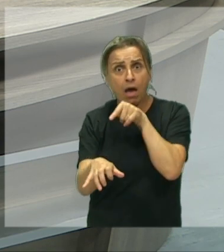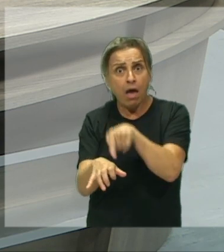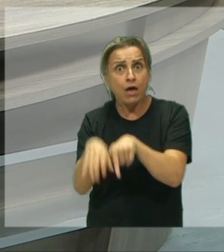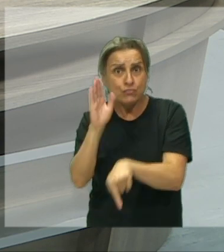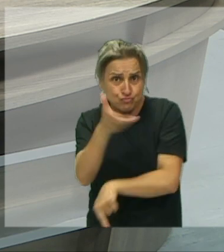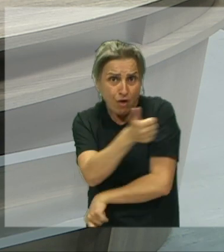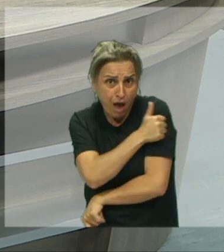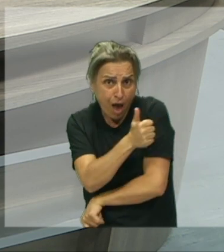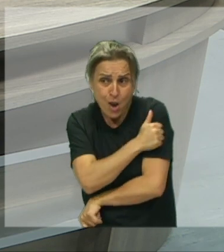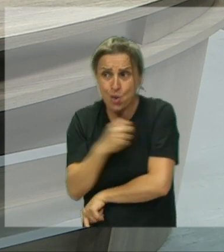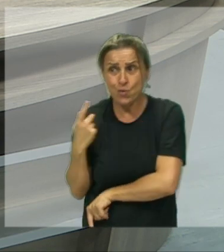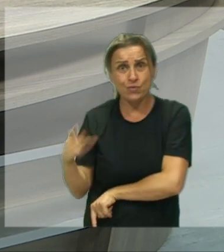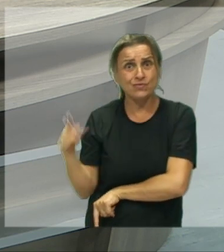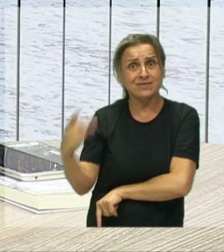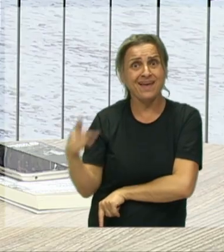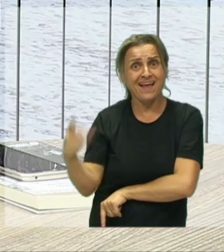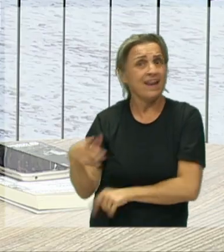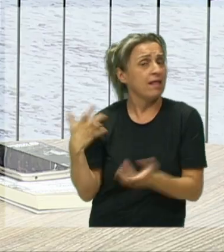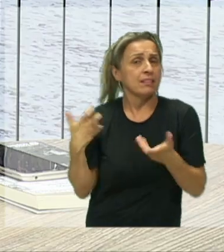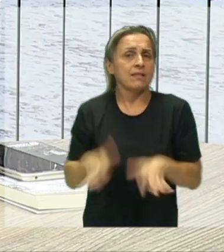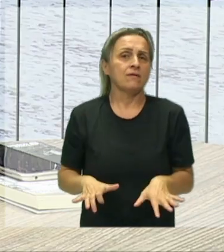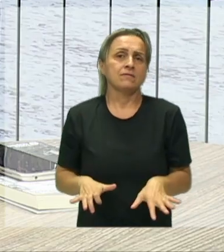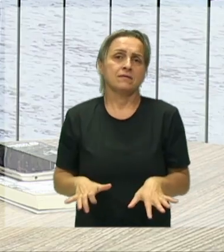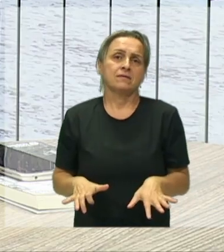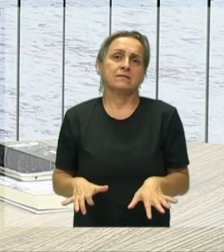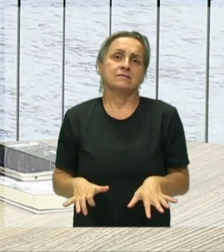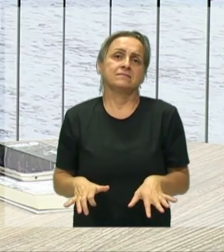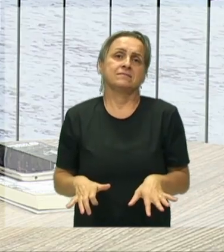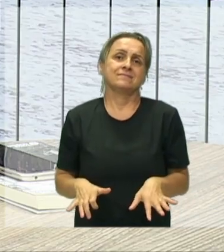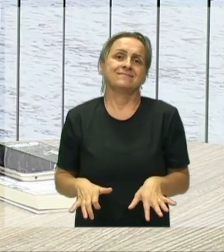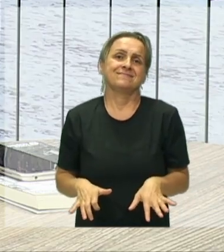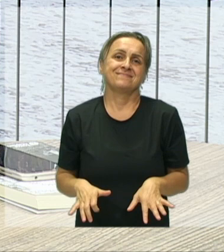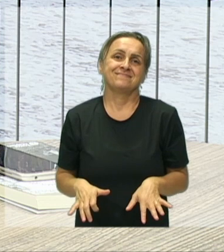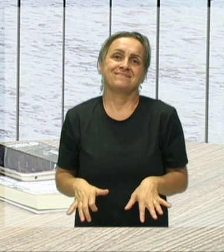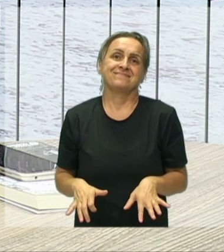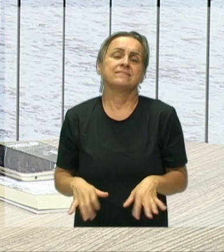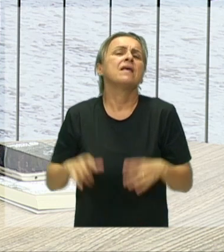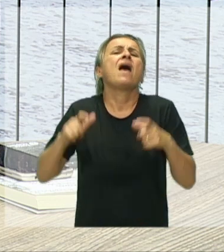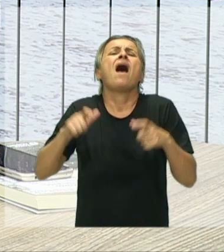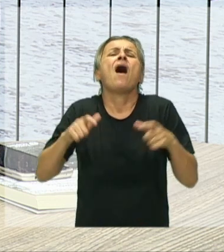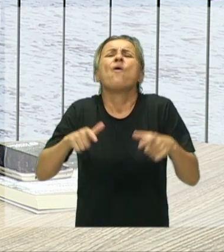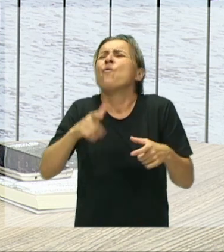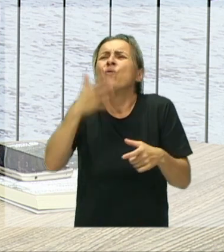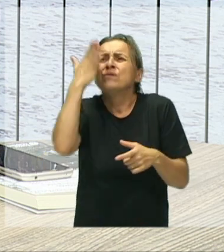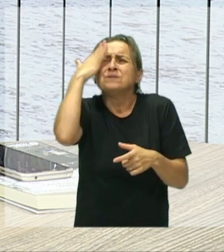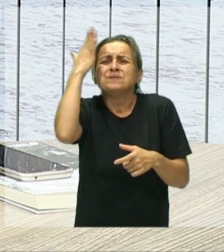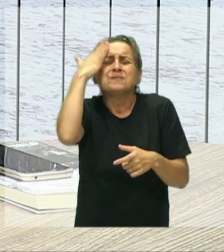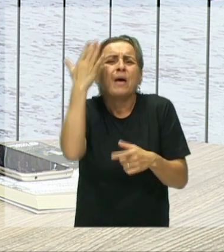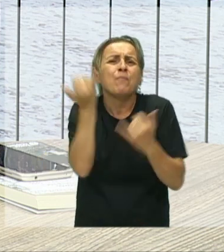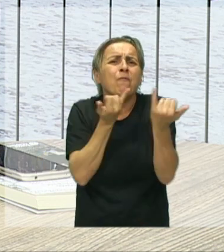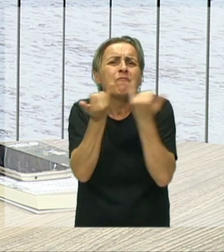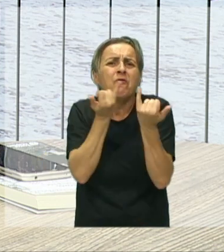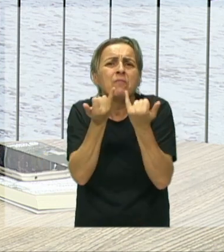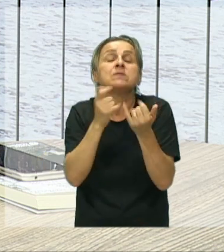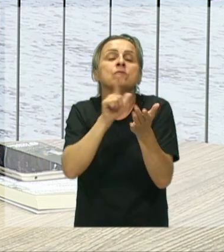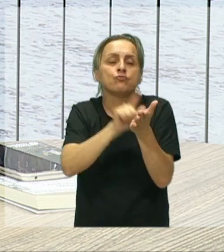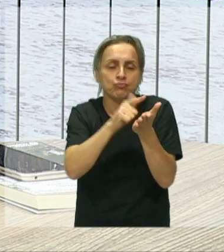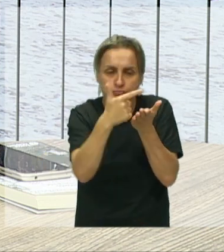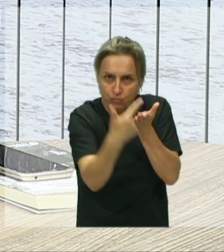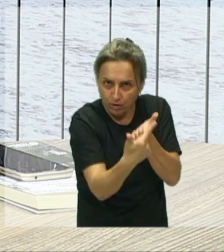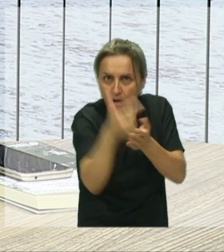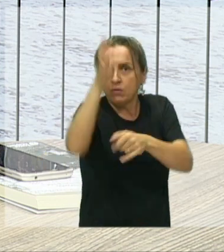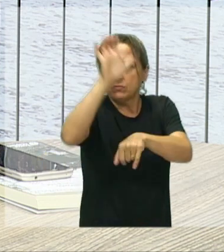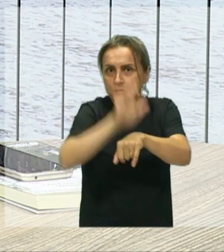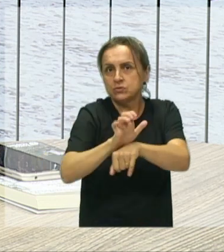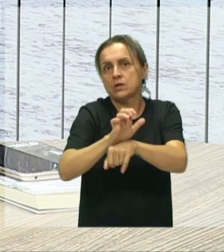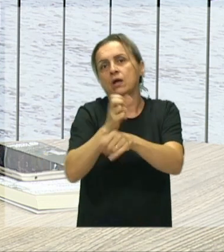aluno dele das primeiras letras. Bento, onde que a gente consegue isso? Isso está no jornal O Estado, da década de 50. Isso